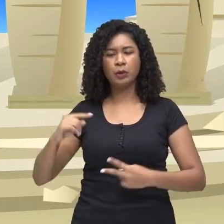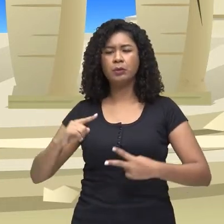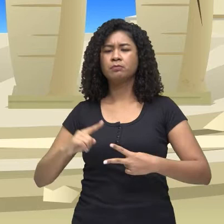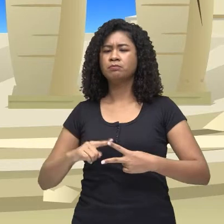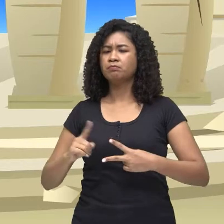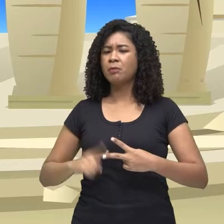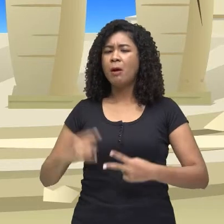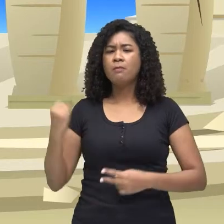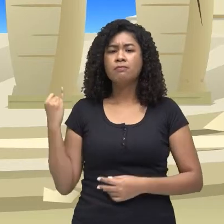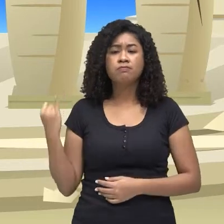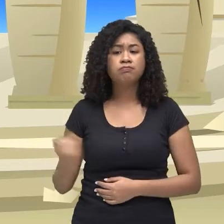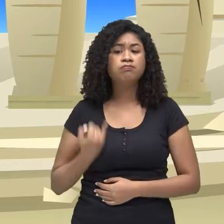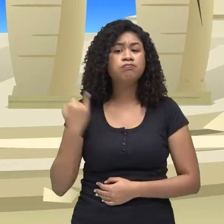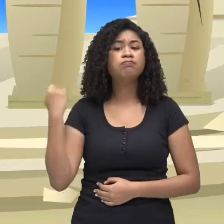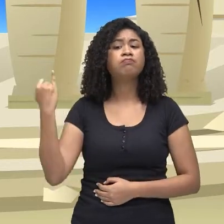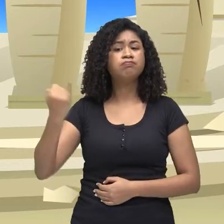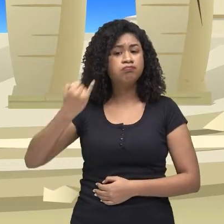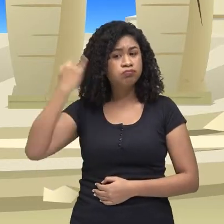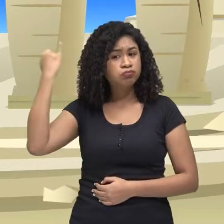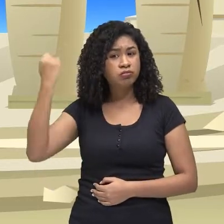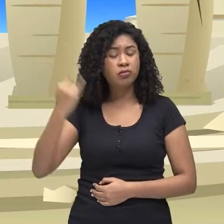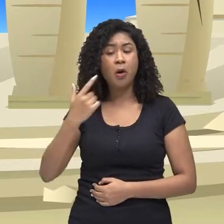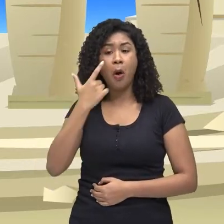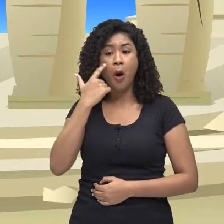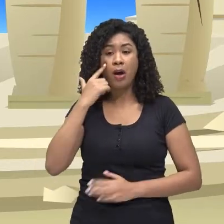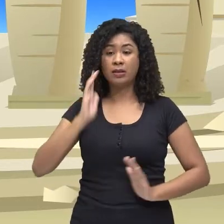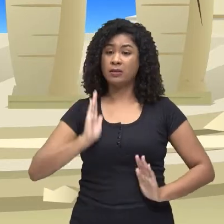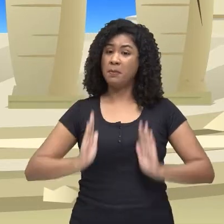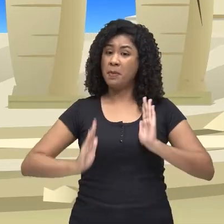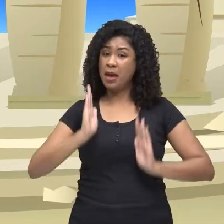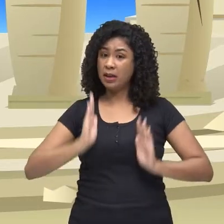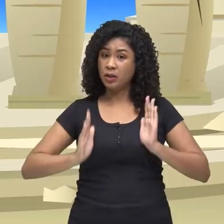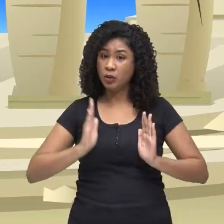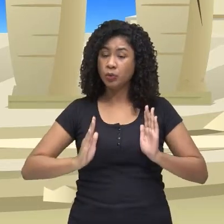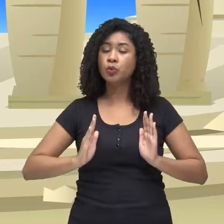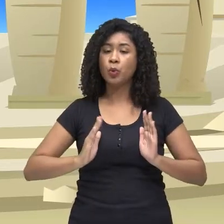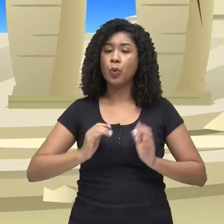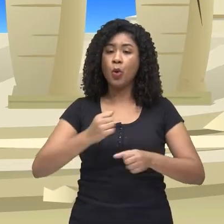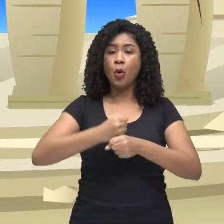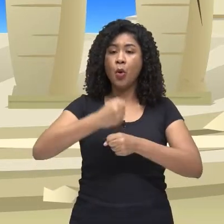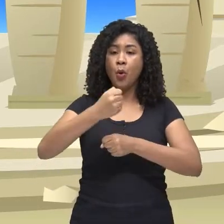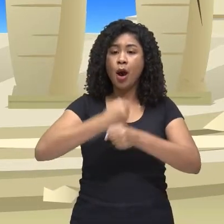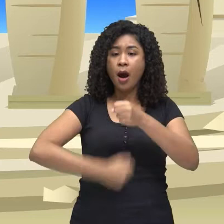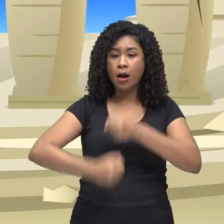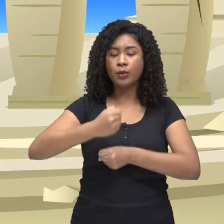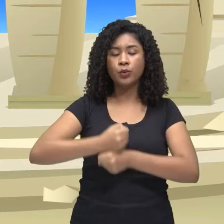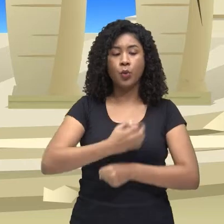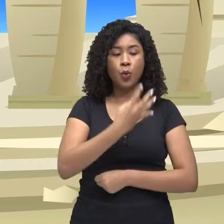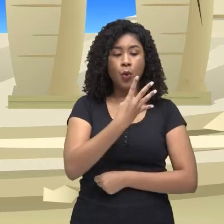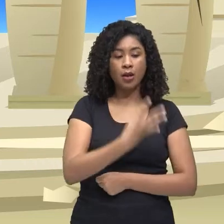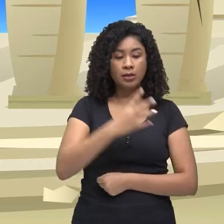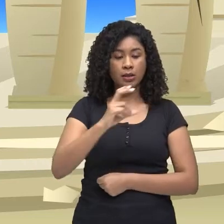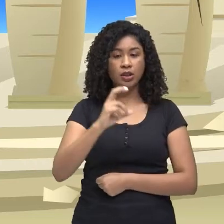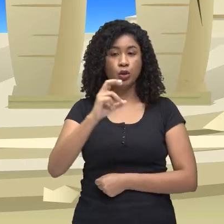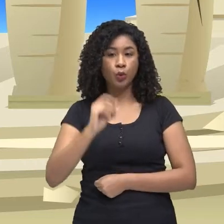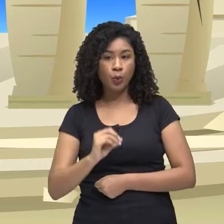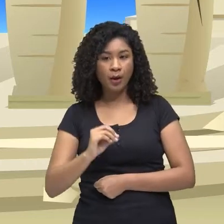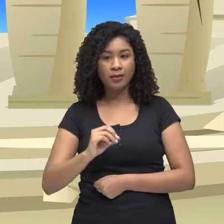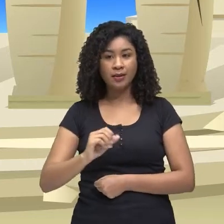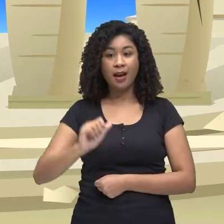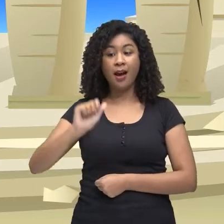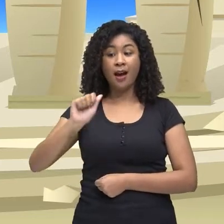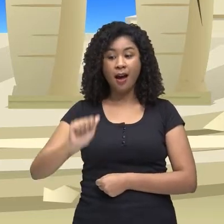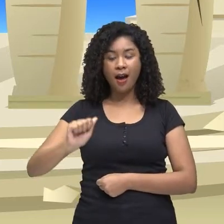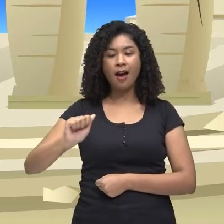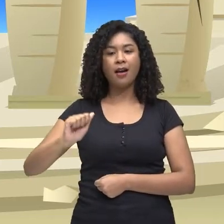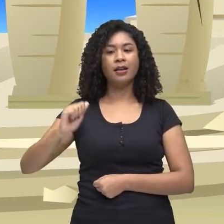aqui eu estou falando em 450 anos antes de Cristo. Ou seja, eles não tinham